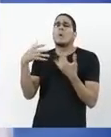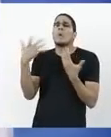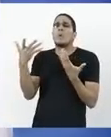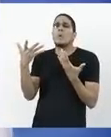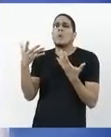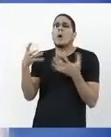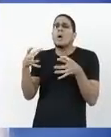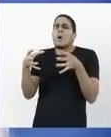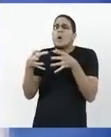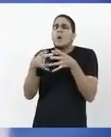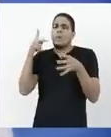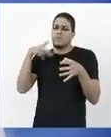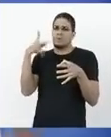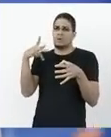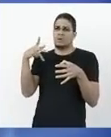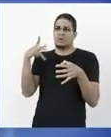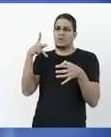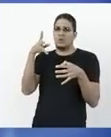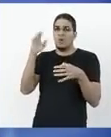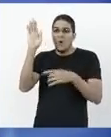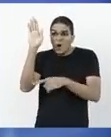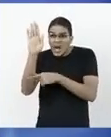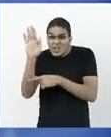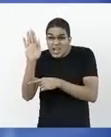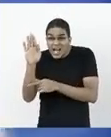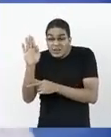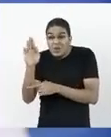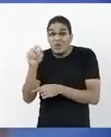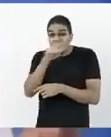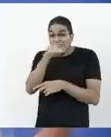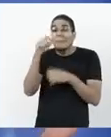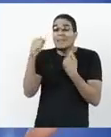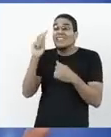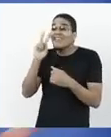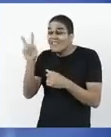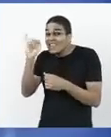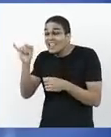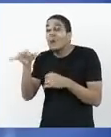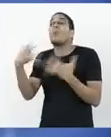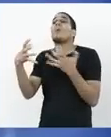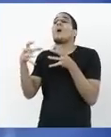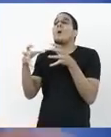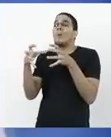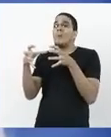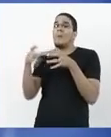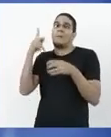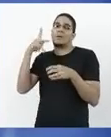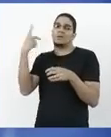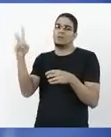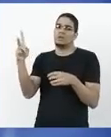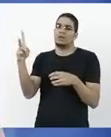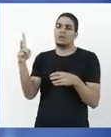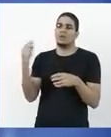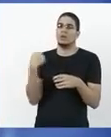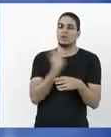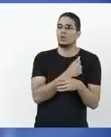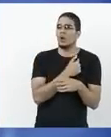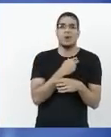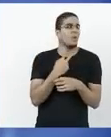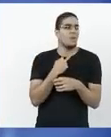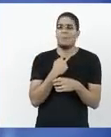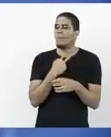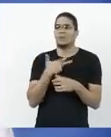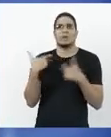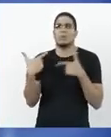estão envolvidos com corrupção? A gente precisa mudar a história desse país. Não dá mais para ficar votando por carrada de aterro, por milheiro de tijolo,